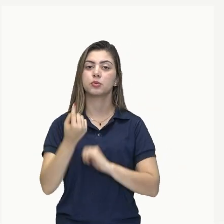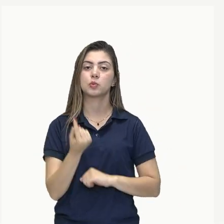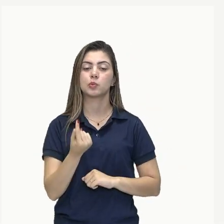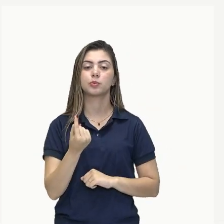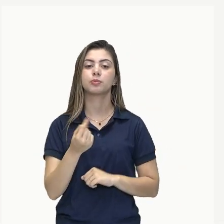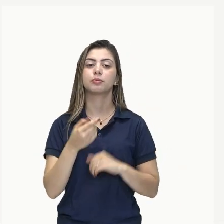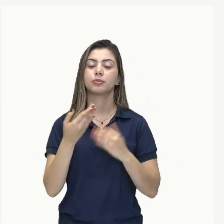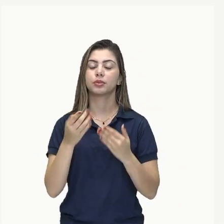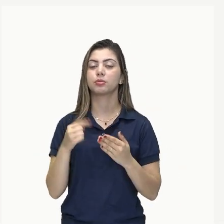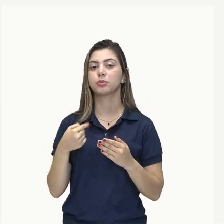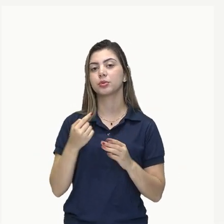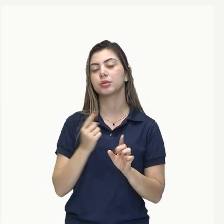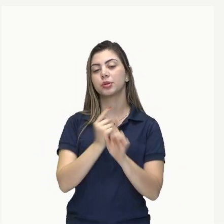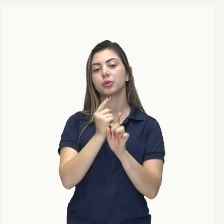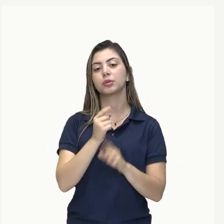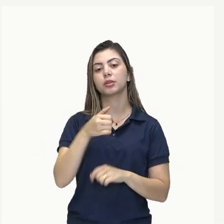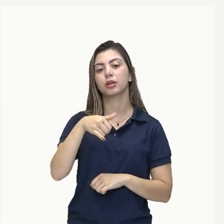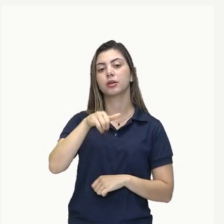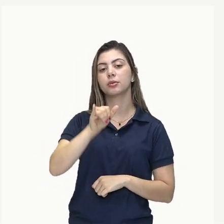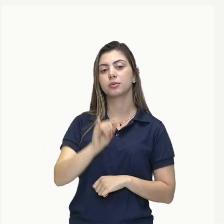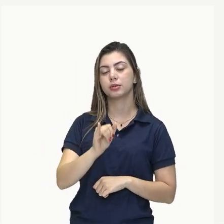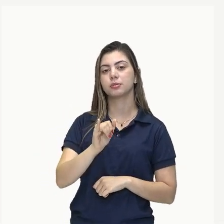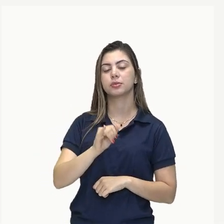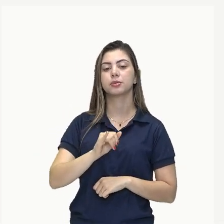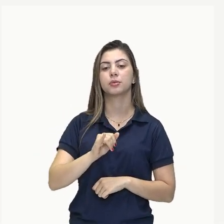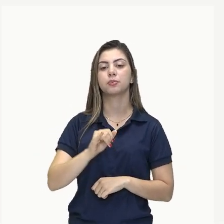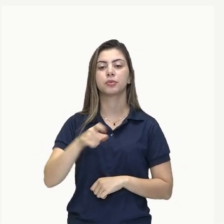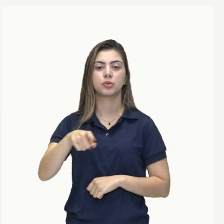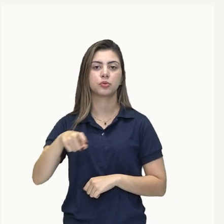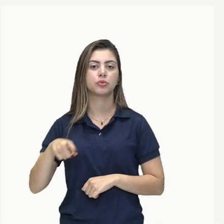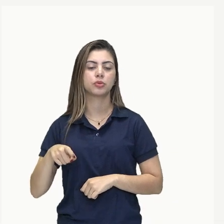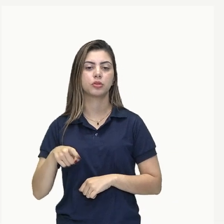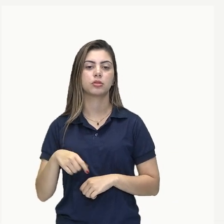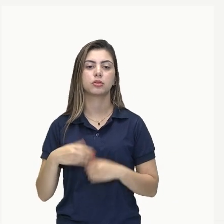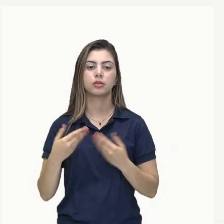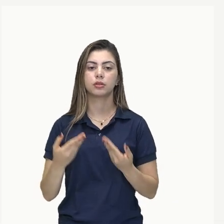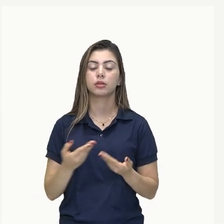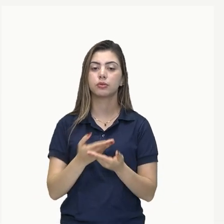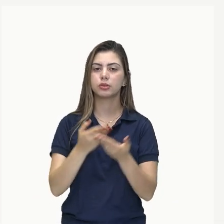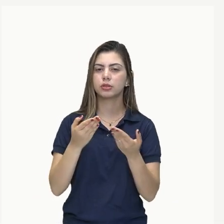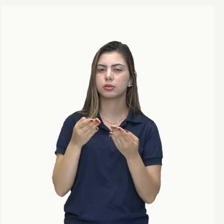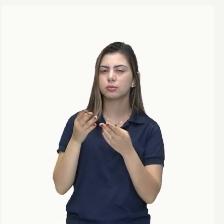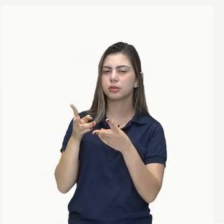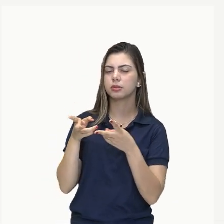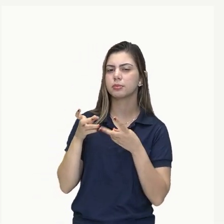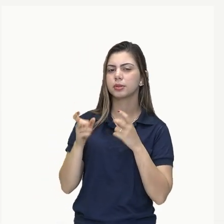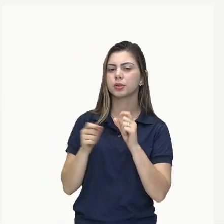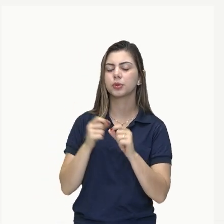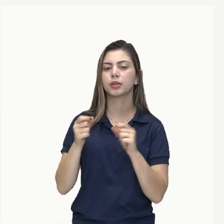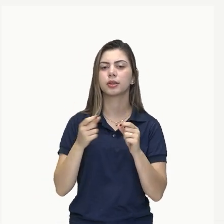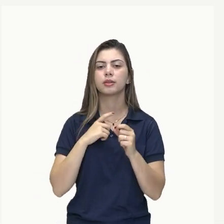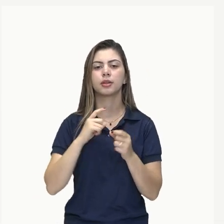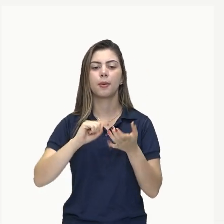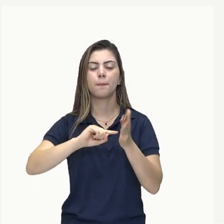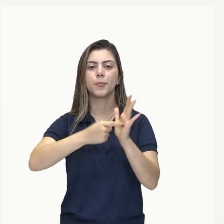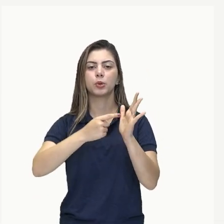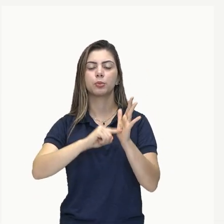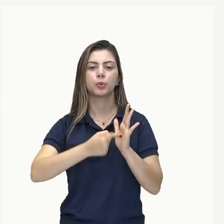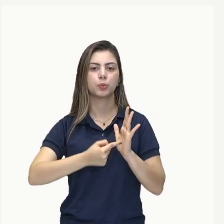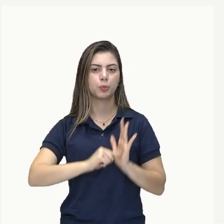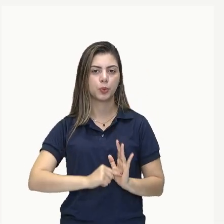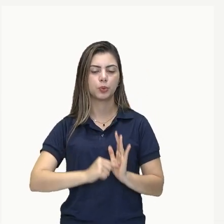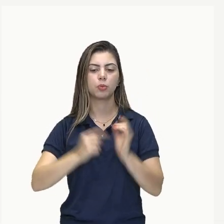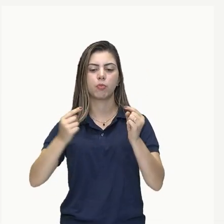Esse é o valor de y do ponto E. Então tá aí. Todos os pares ordenados dos pontos que estavam